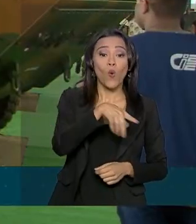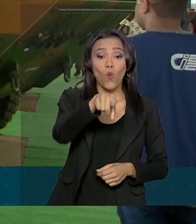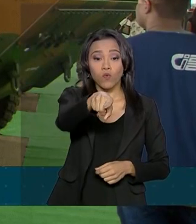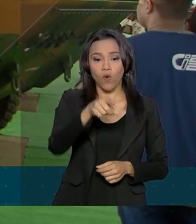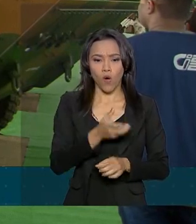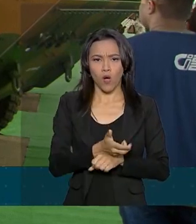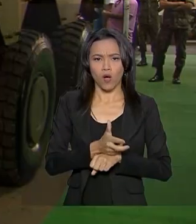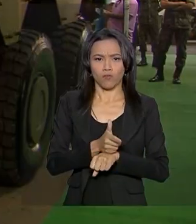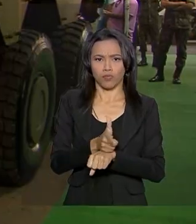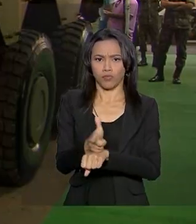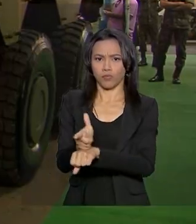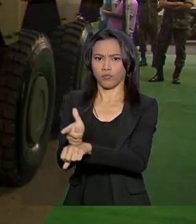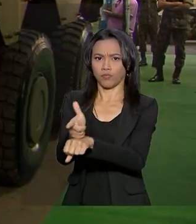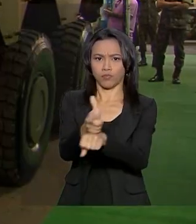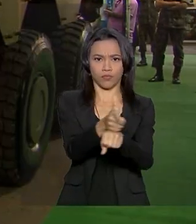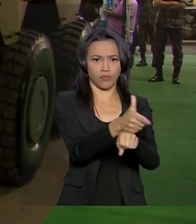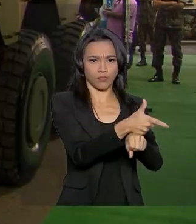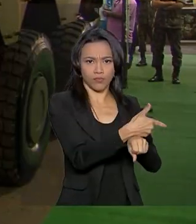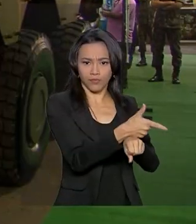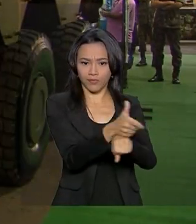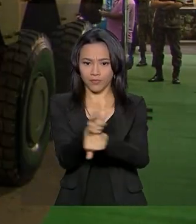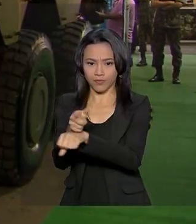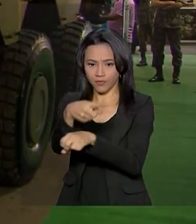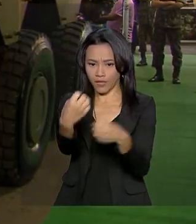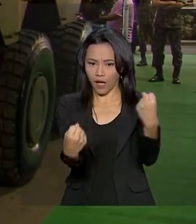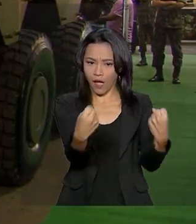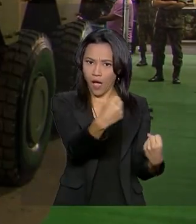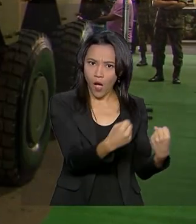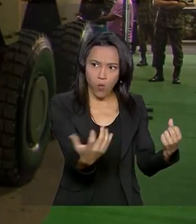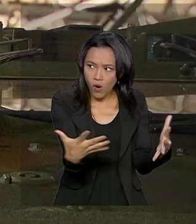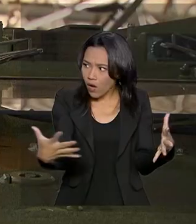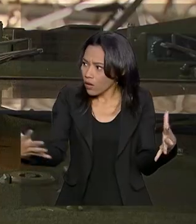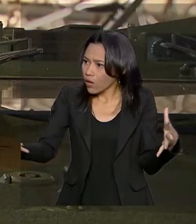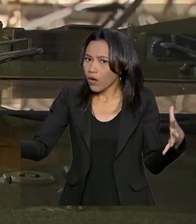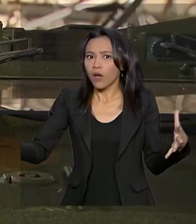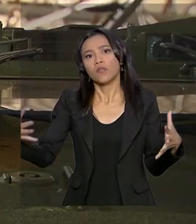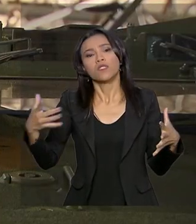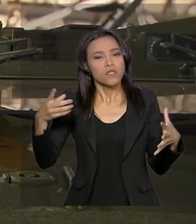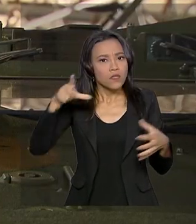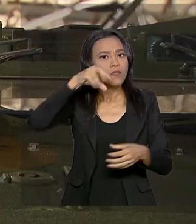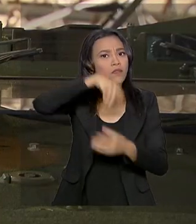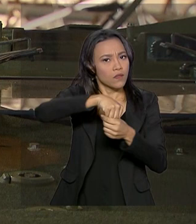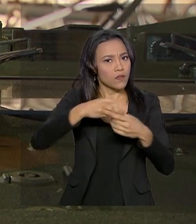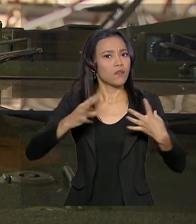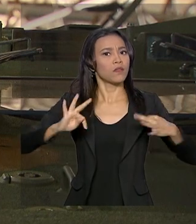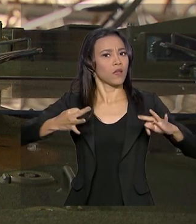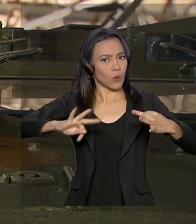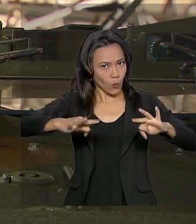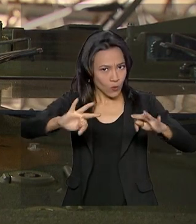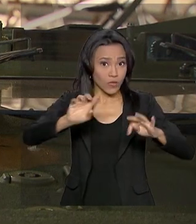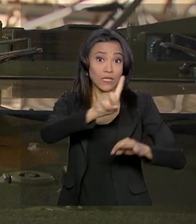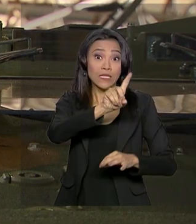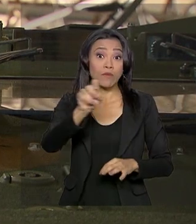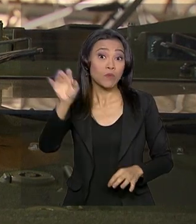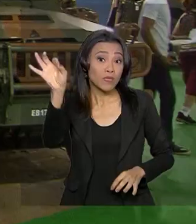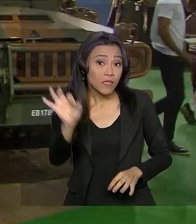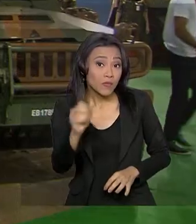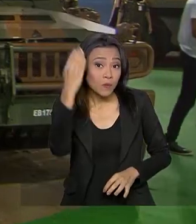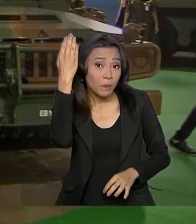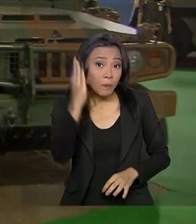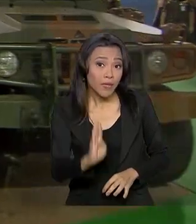brasileiro um gigante em tamanho e tecnologia e tecnologia 100% nacional